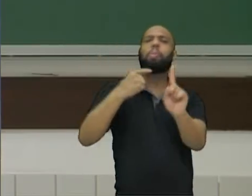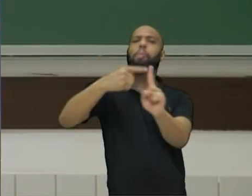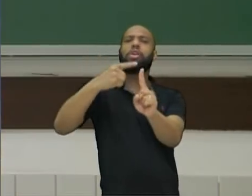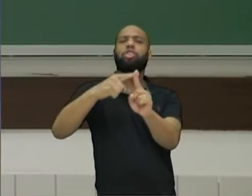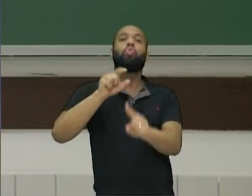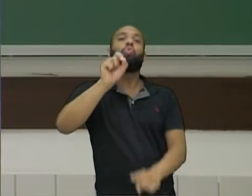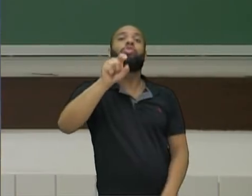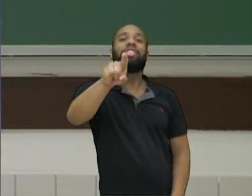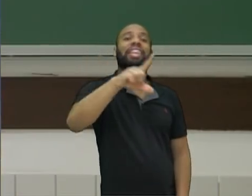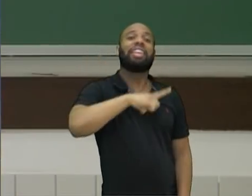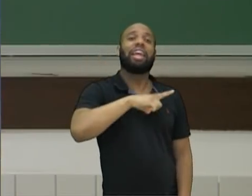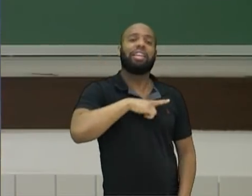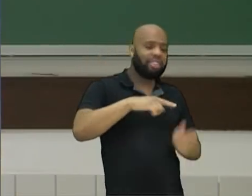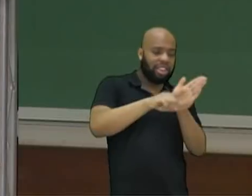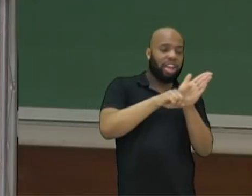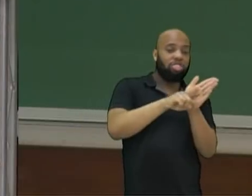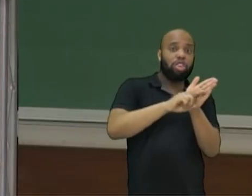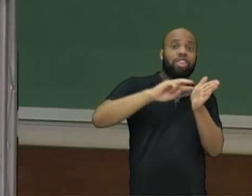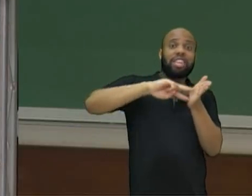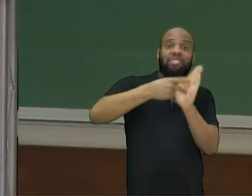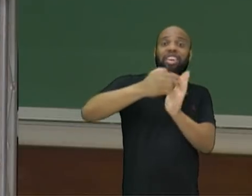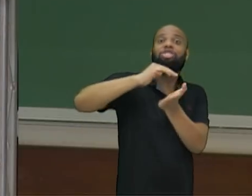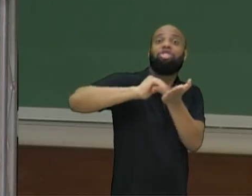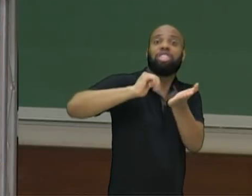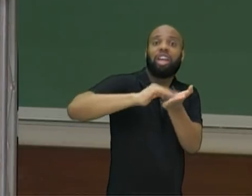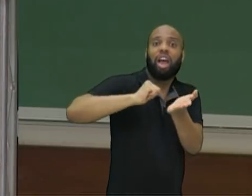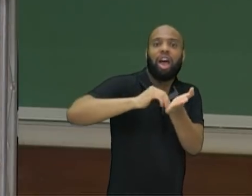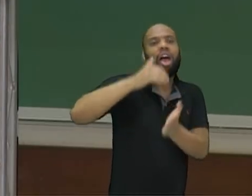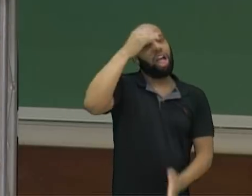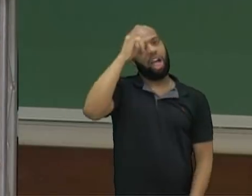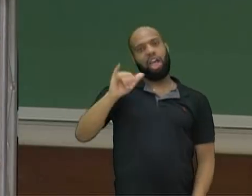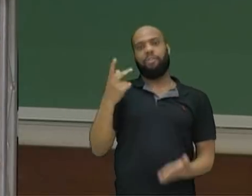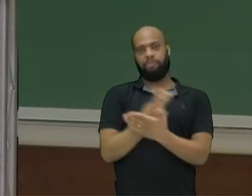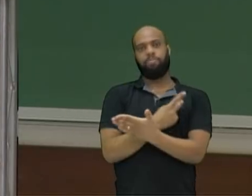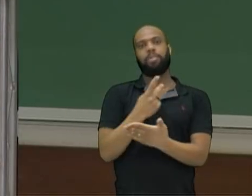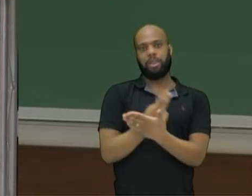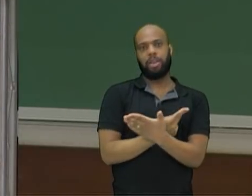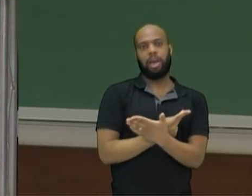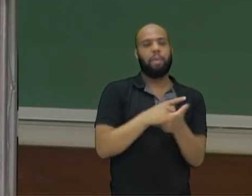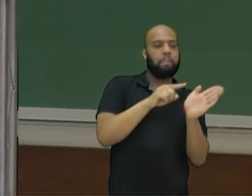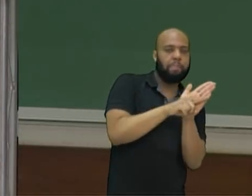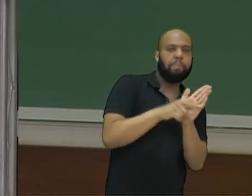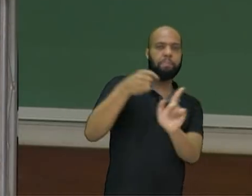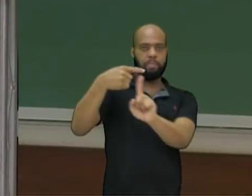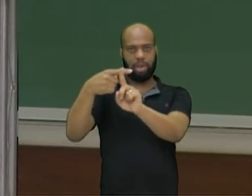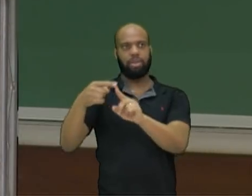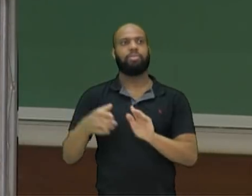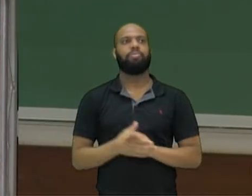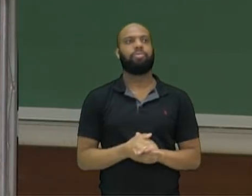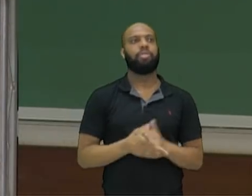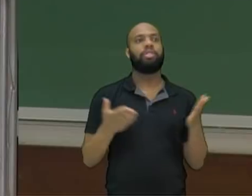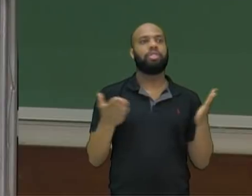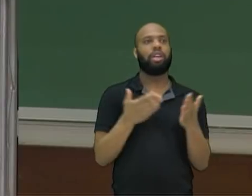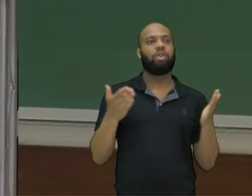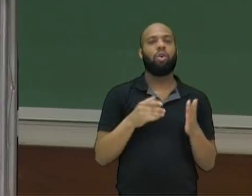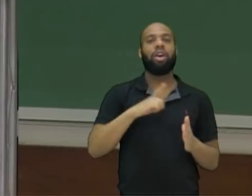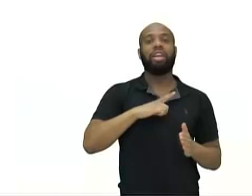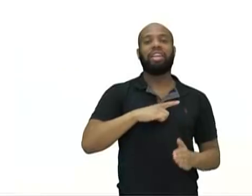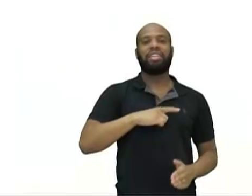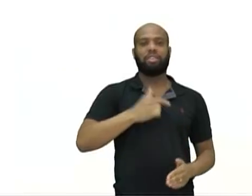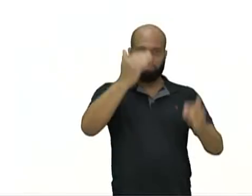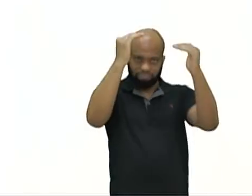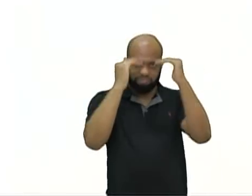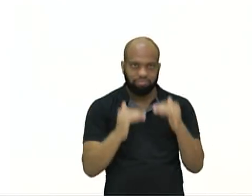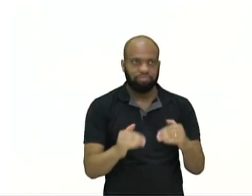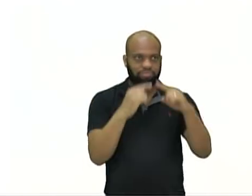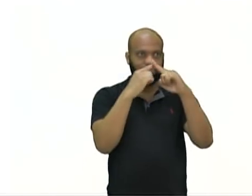você está tirando, para você não errar com o sinal, tá bom? Então aqui, na segunda multiplicação, eu tenho